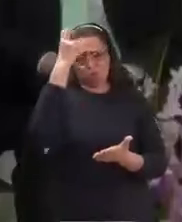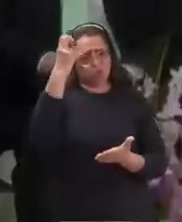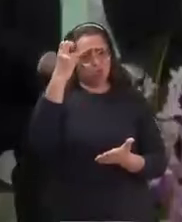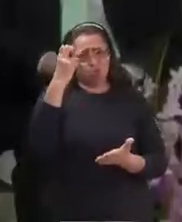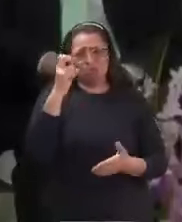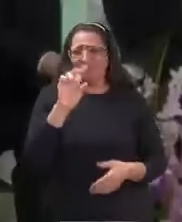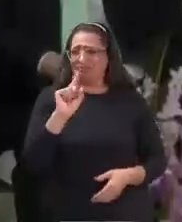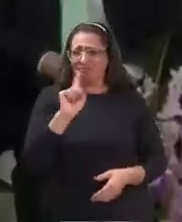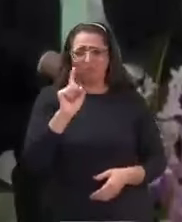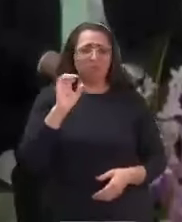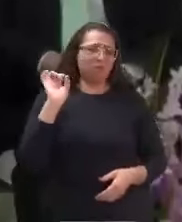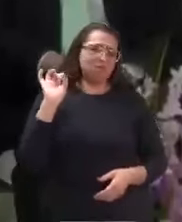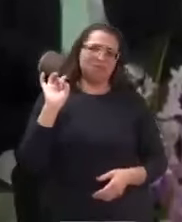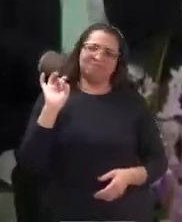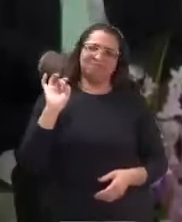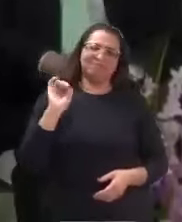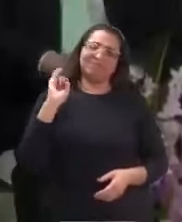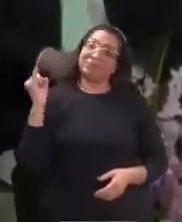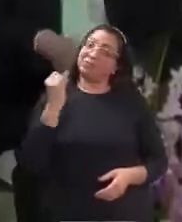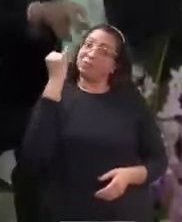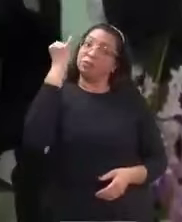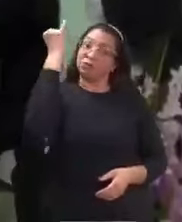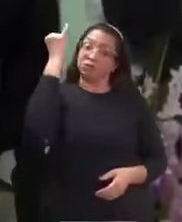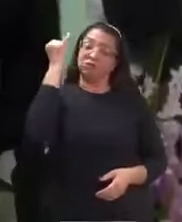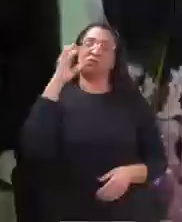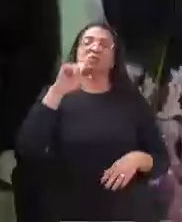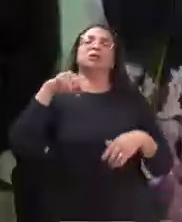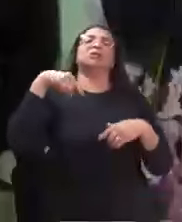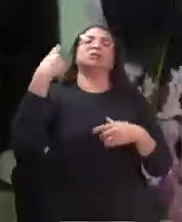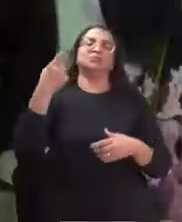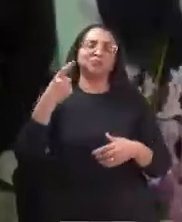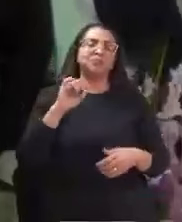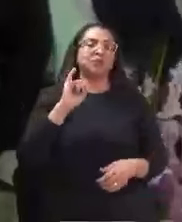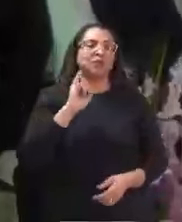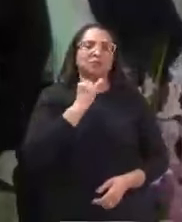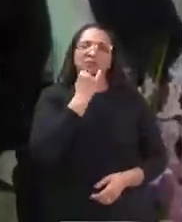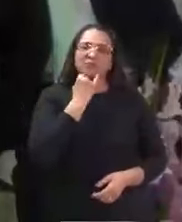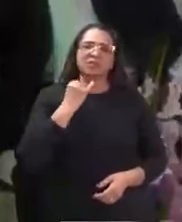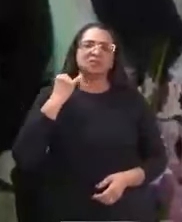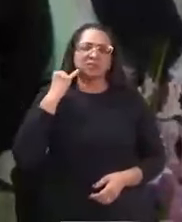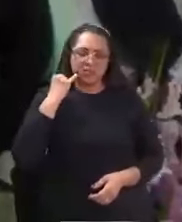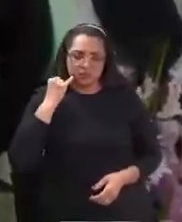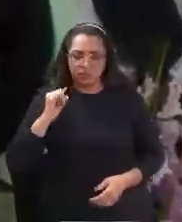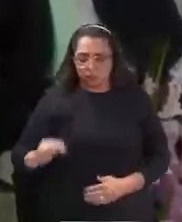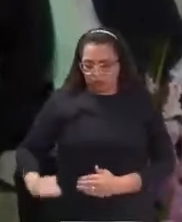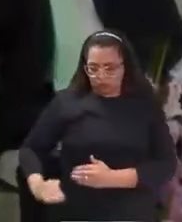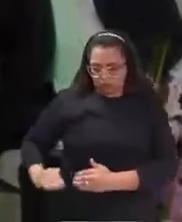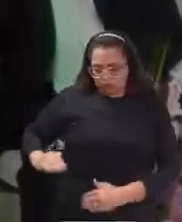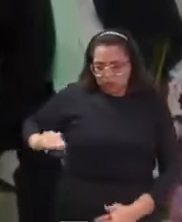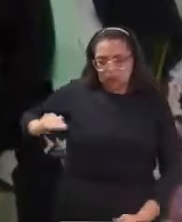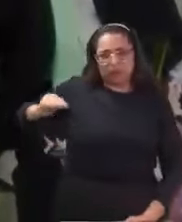observem que quando Isaque vai casar tem problema no útero da